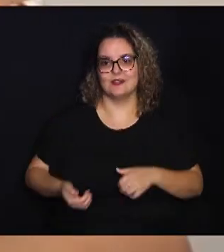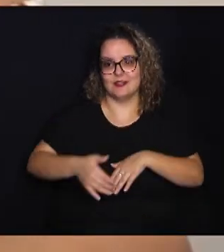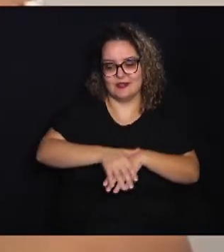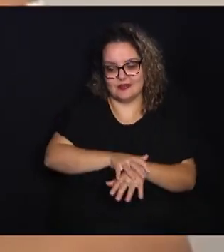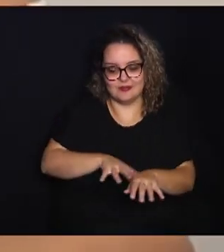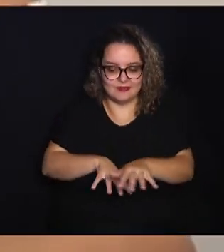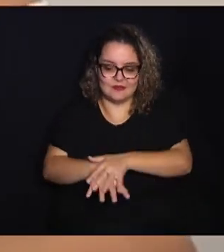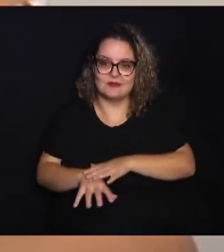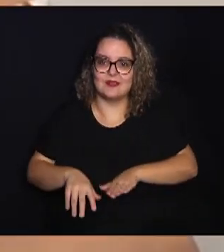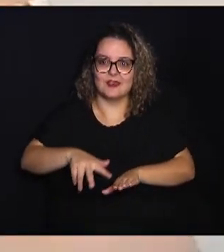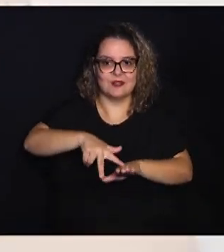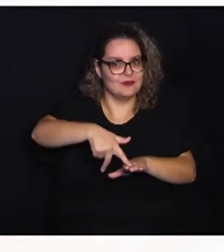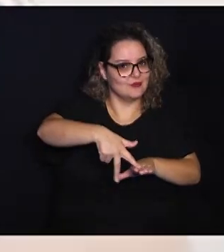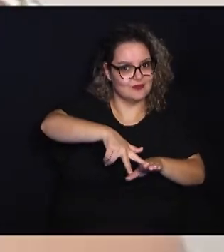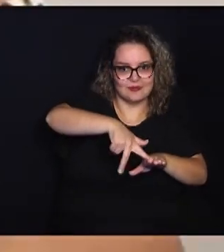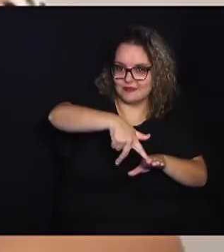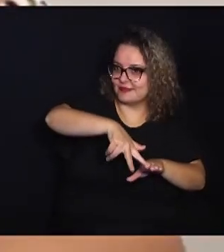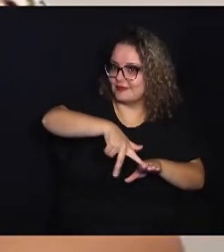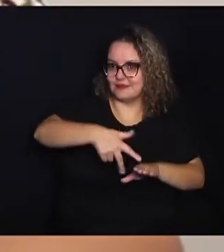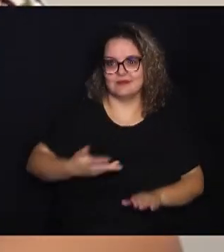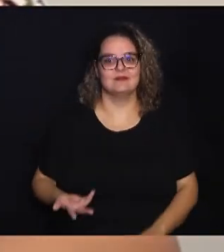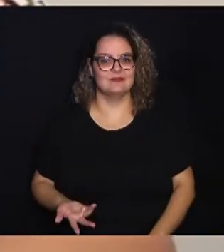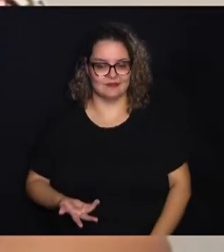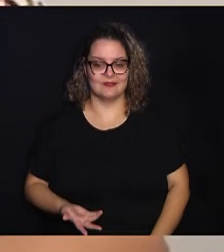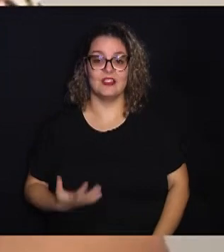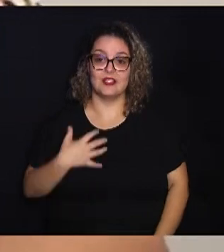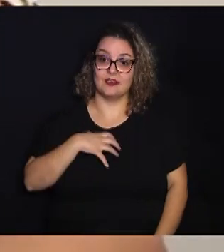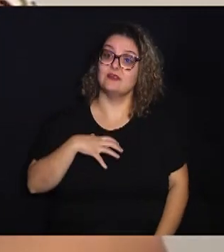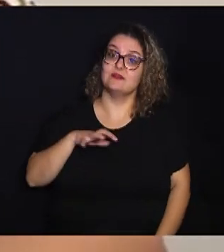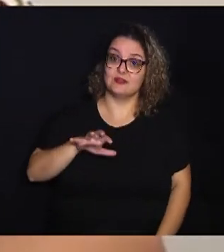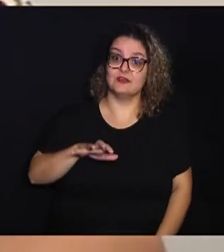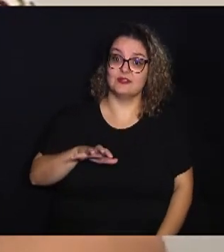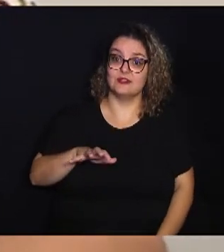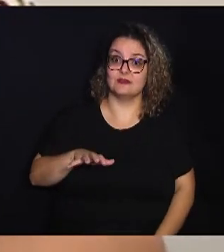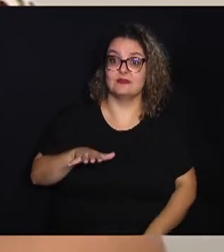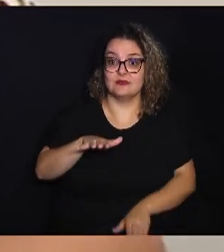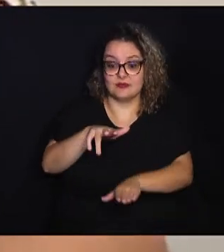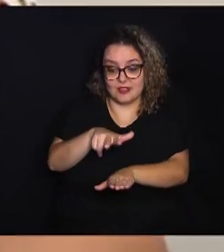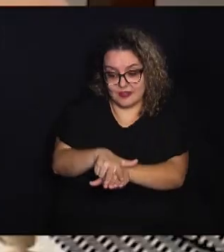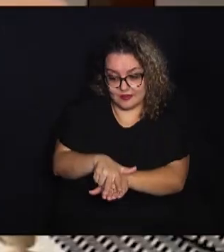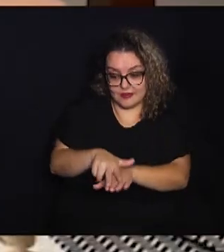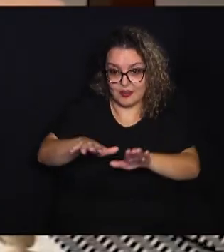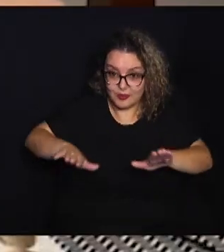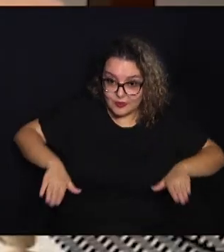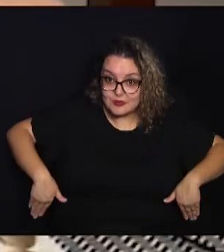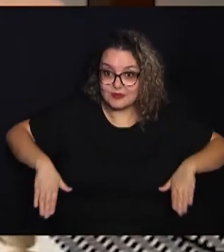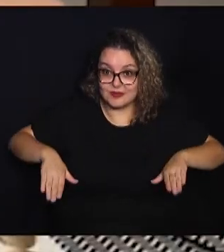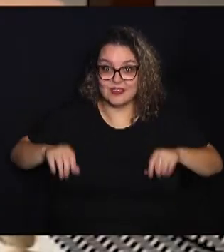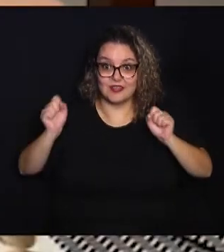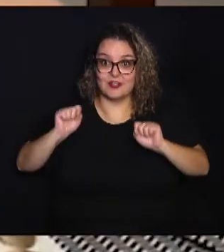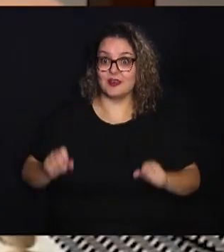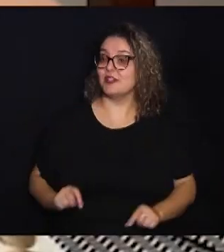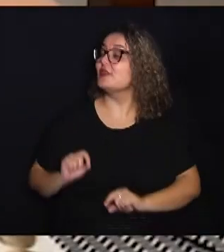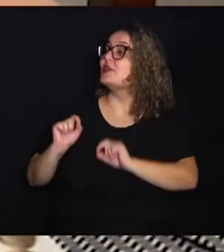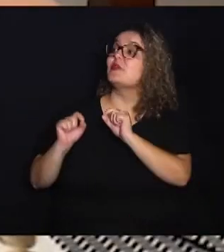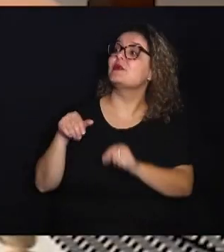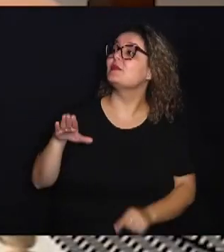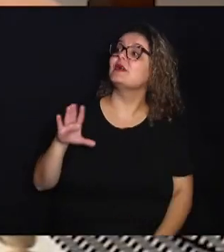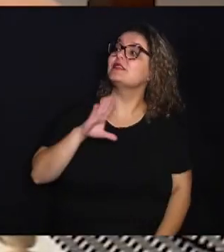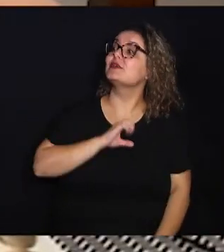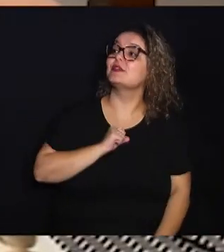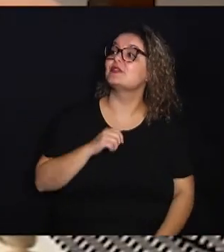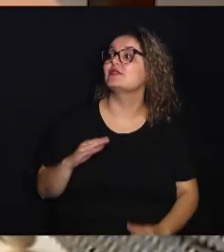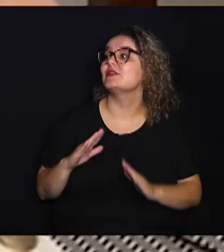o skate, ia em shopping, ia em todo lugar. E a forma que ele tem é andando de skate, e ele adora. Mas o que você mais gosta de fazer